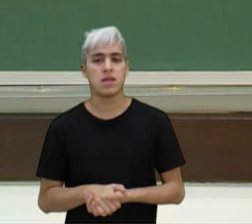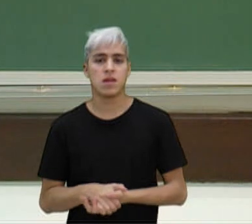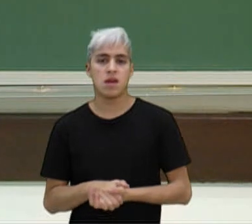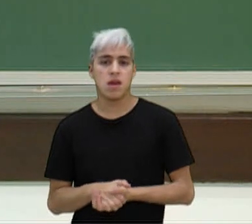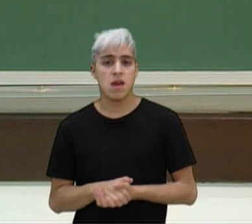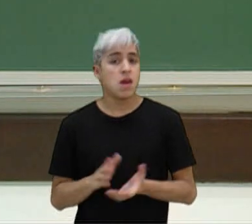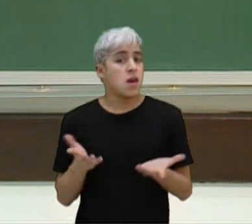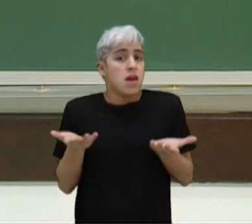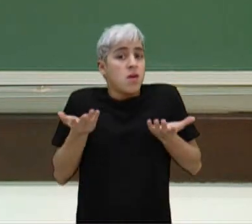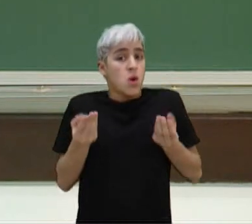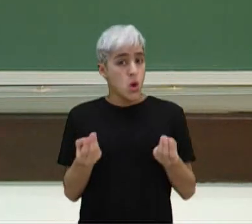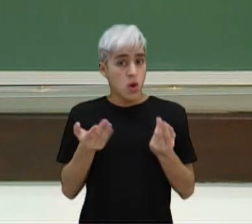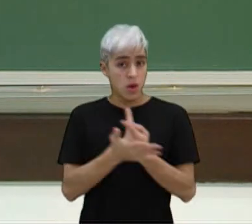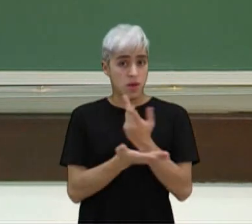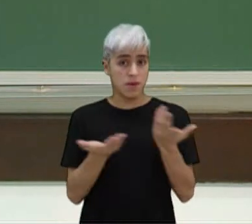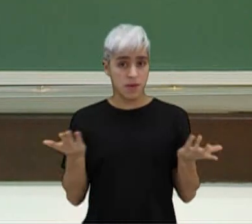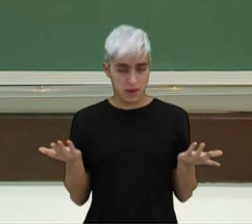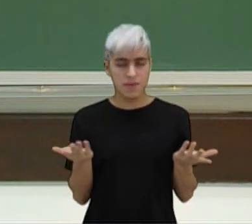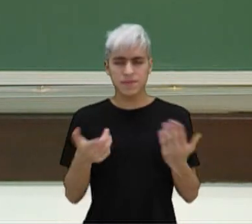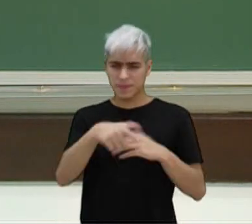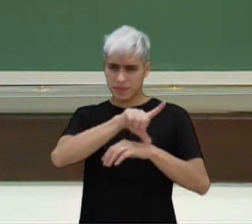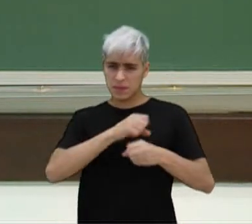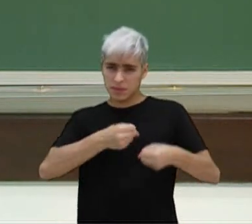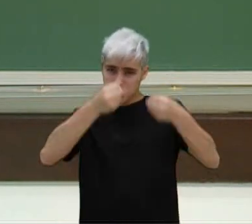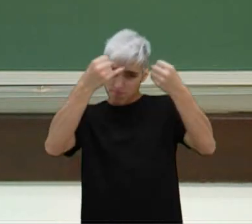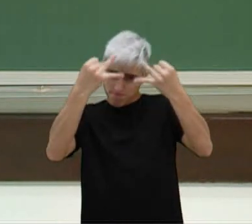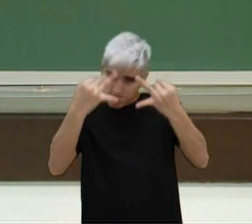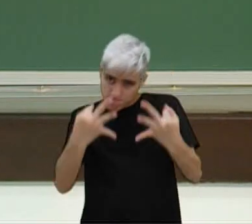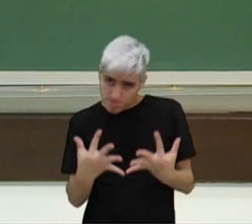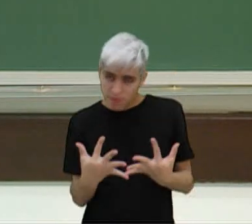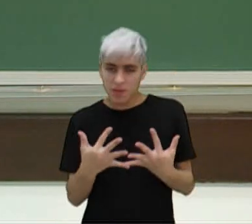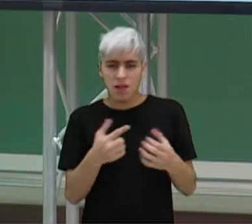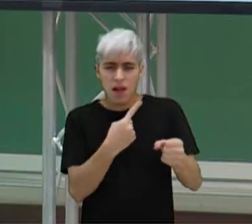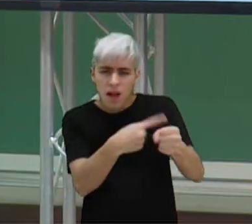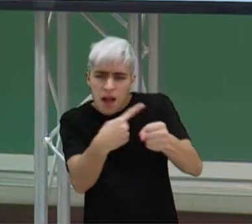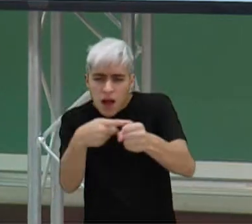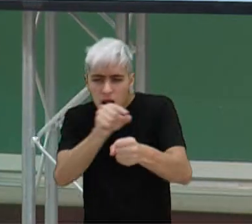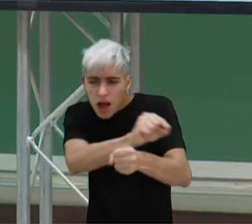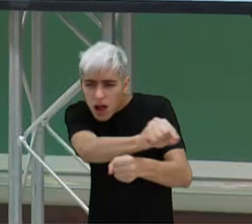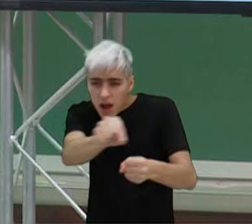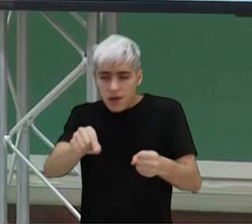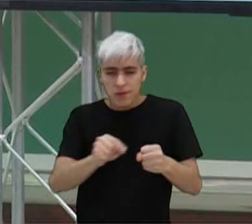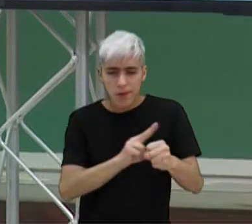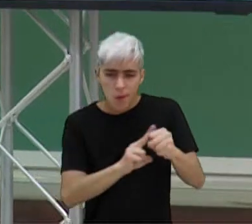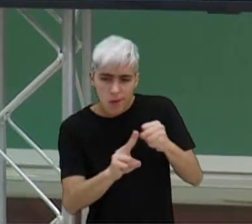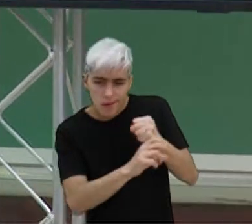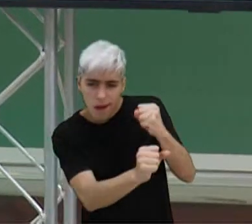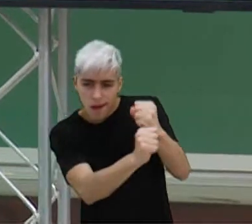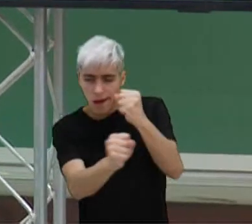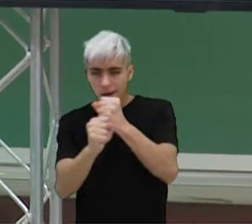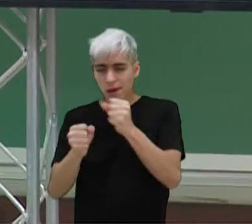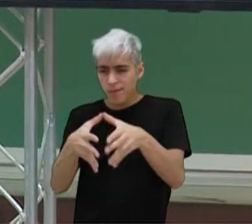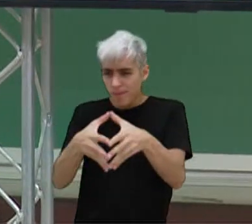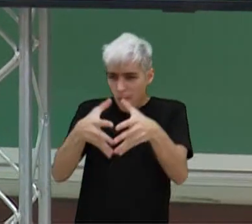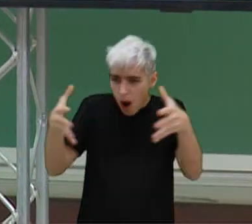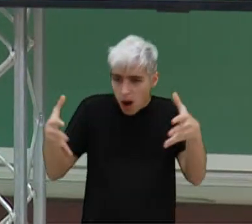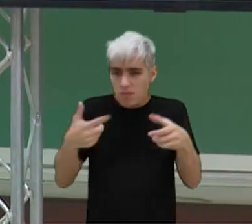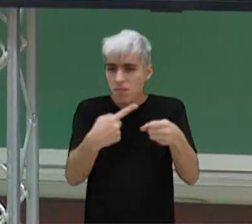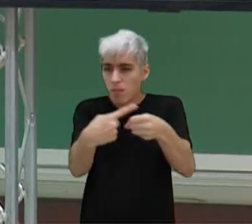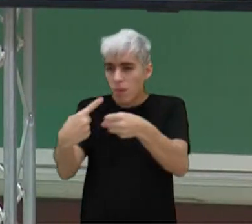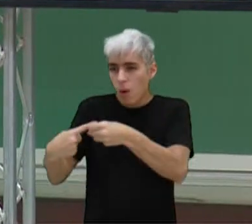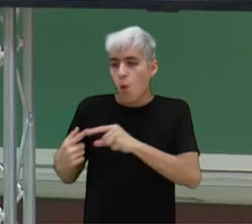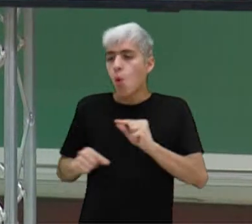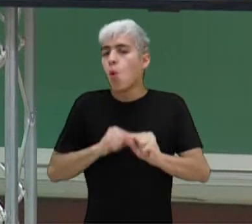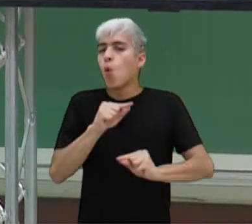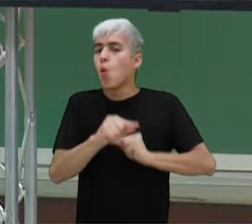E aí, como que isso acontece? Então, como eu falei, né, nas cidades, então a urbanização, a expansão da urbanização,